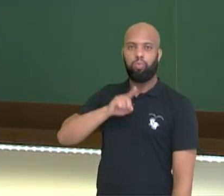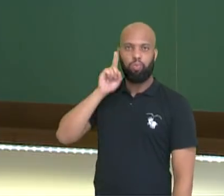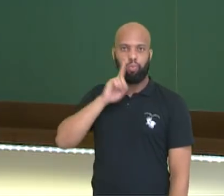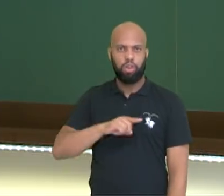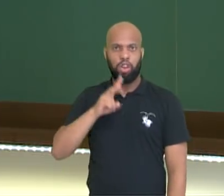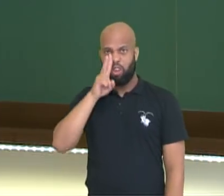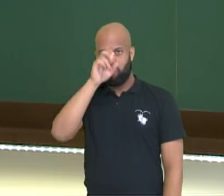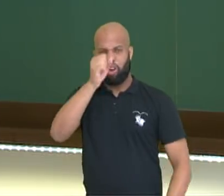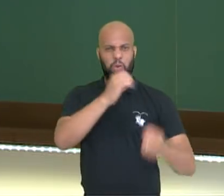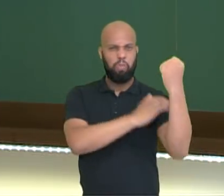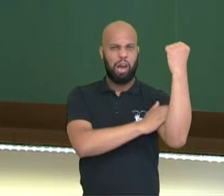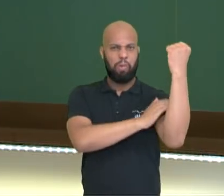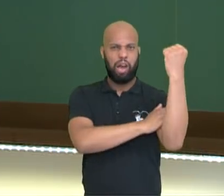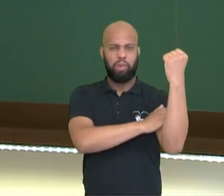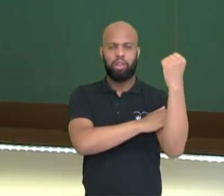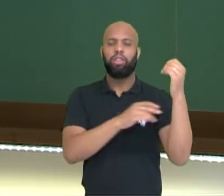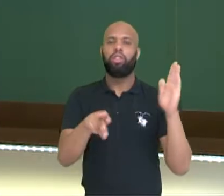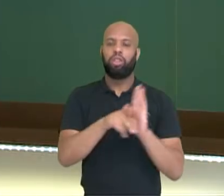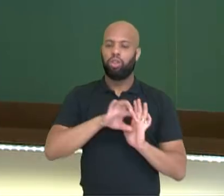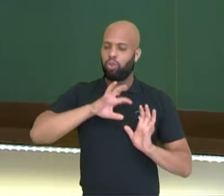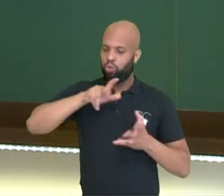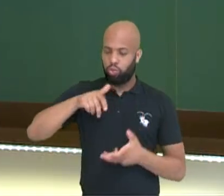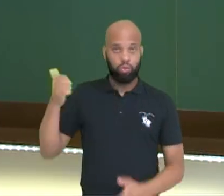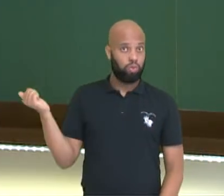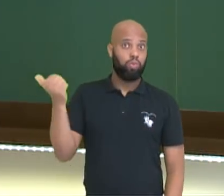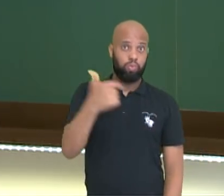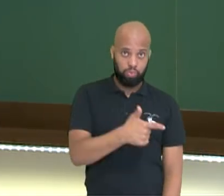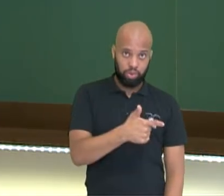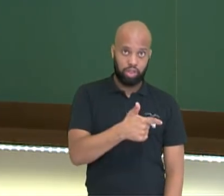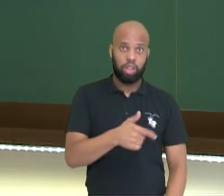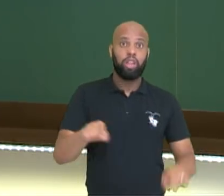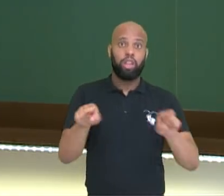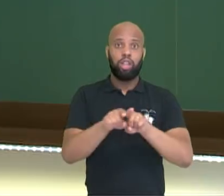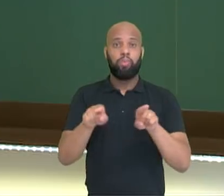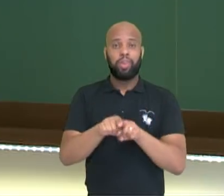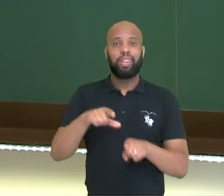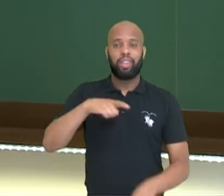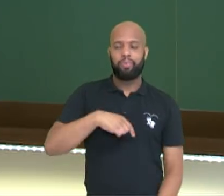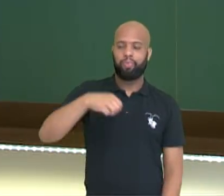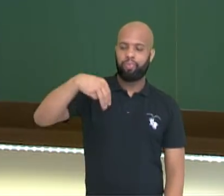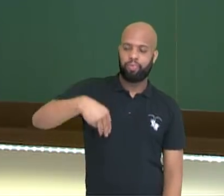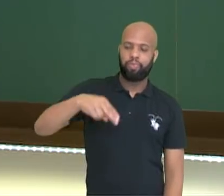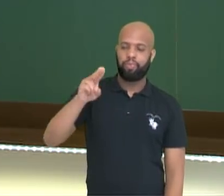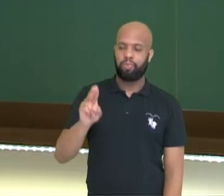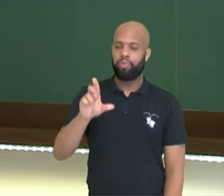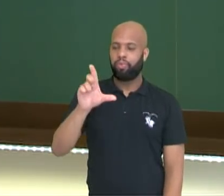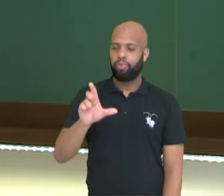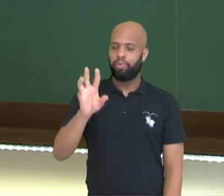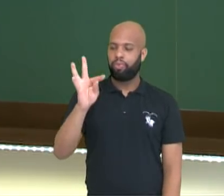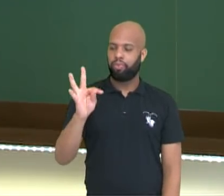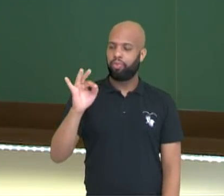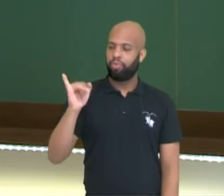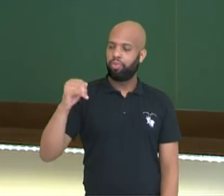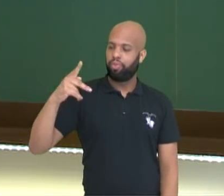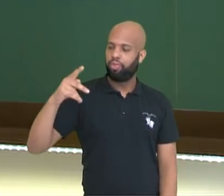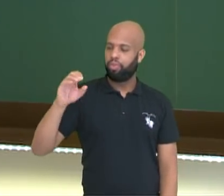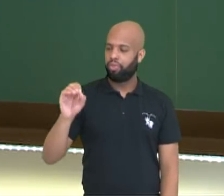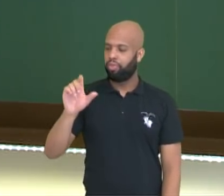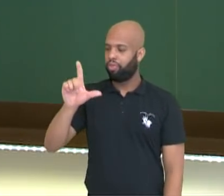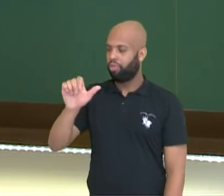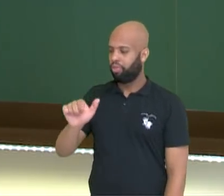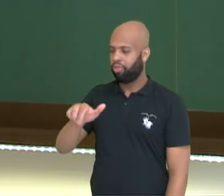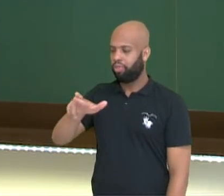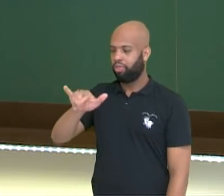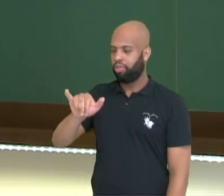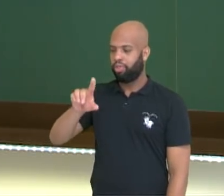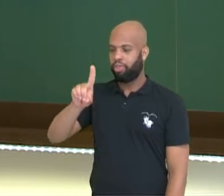mais poderoso do mundo, isso é fato. E a multipolaridade refere-se às diversos pontos,